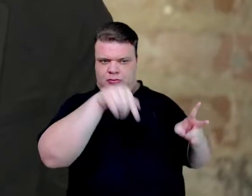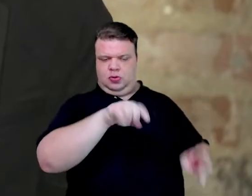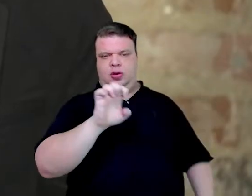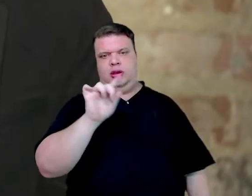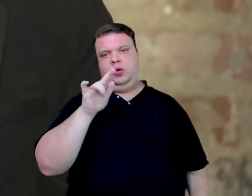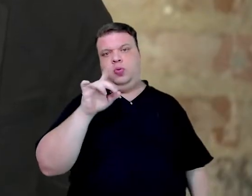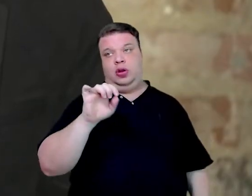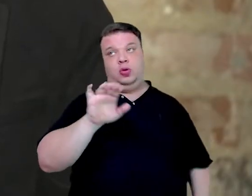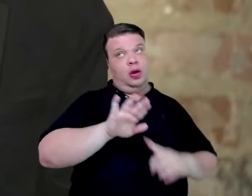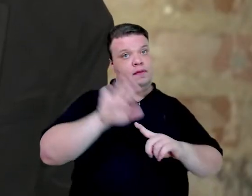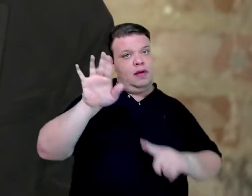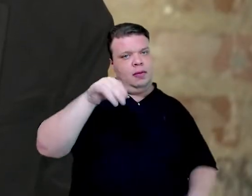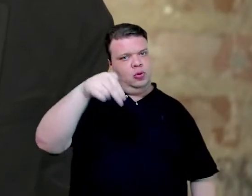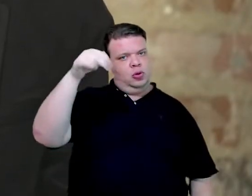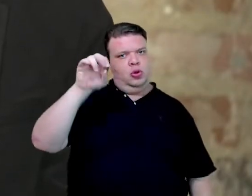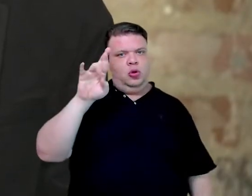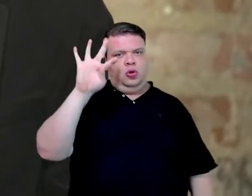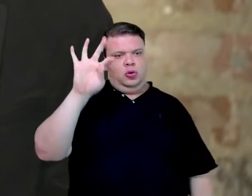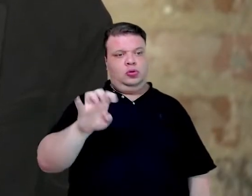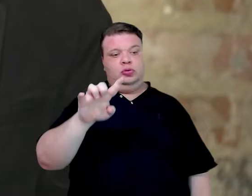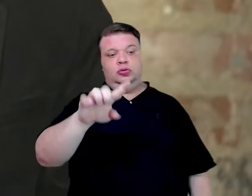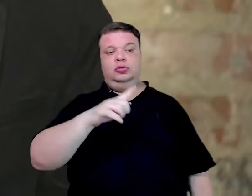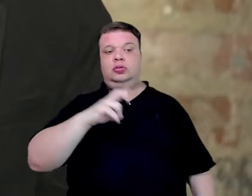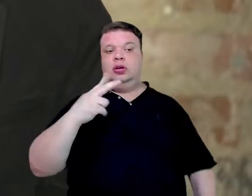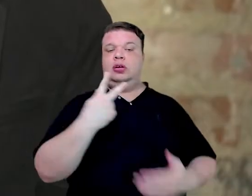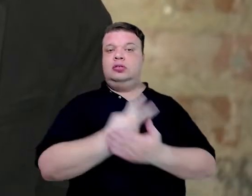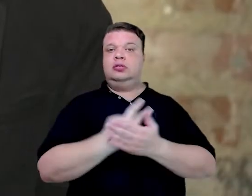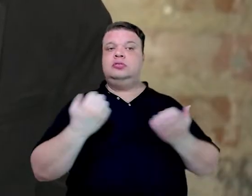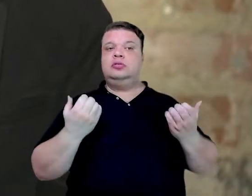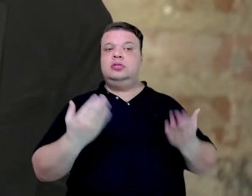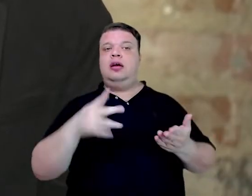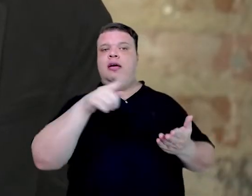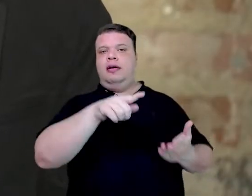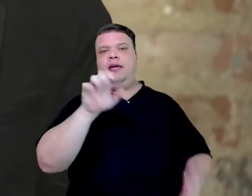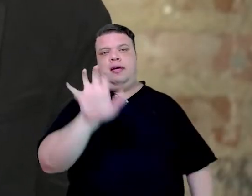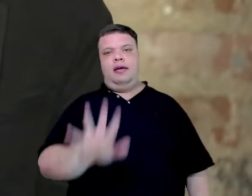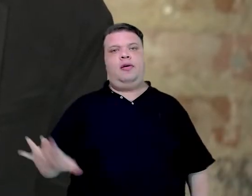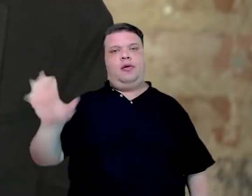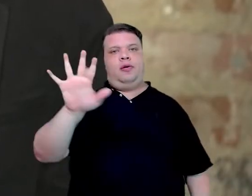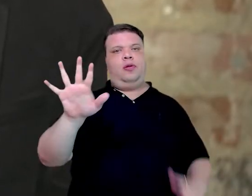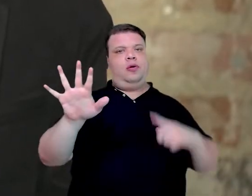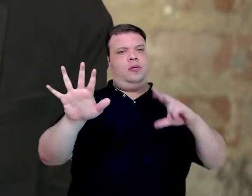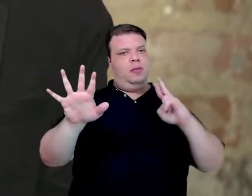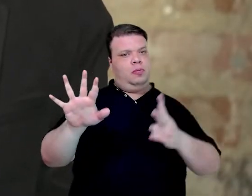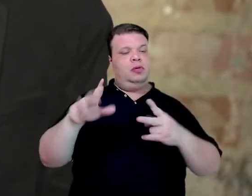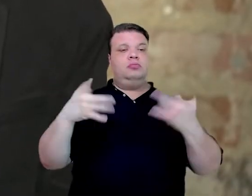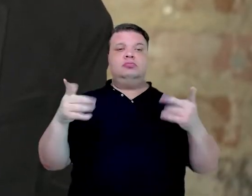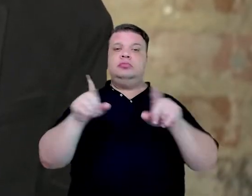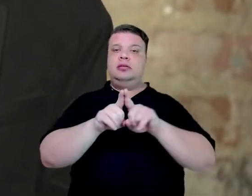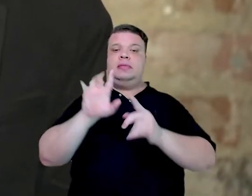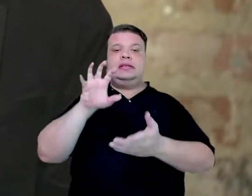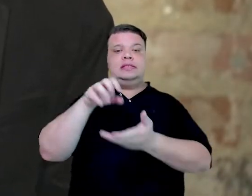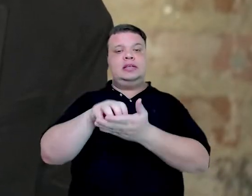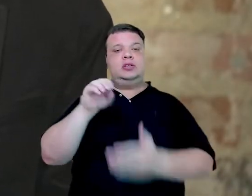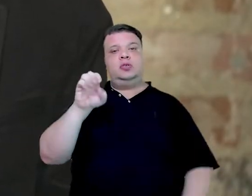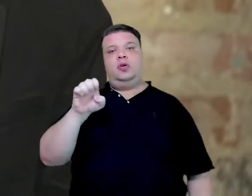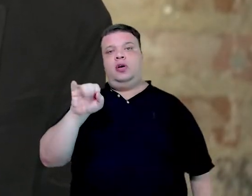À medida que a água quente do Equador flui para o norte, o calor transportado aquece o clima geral da